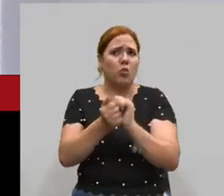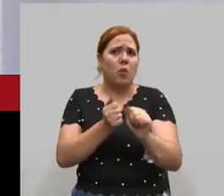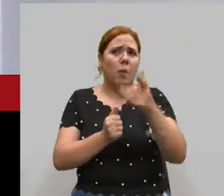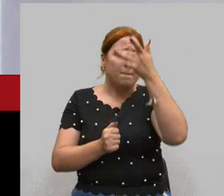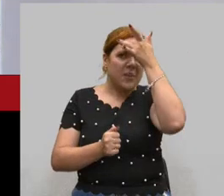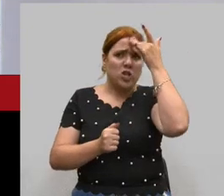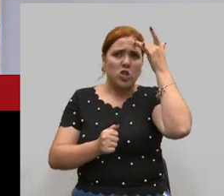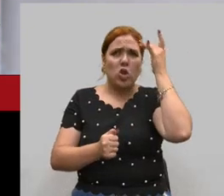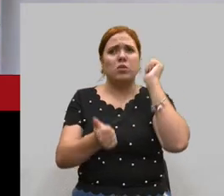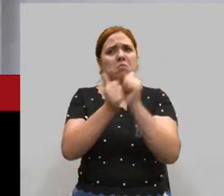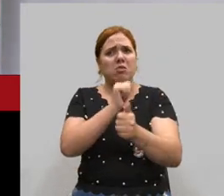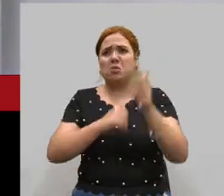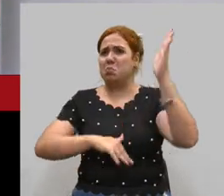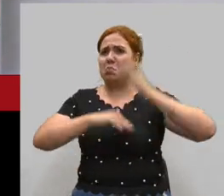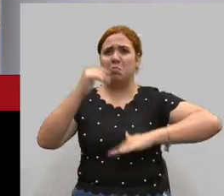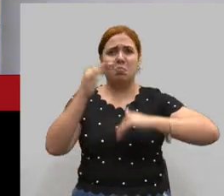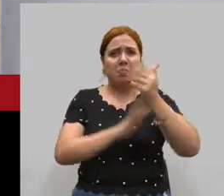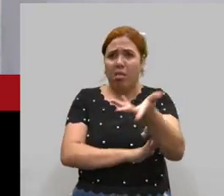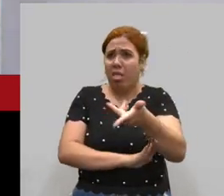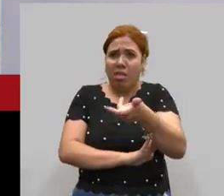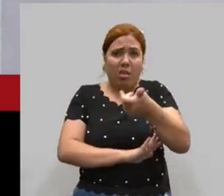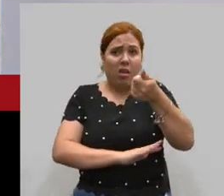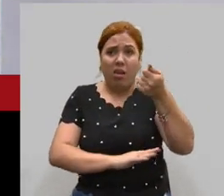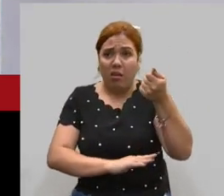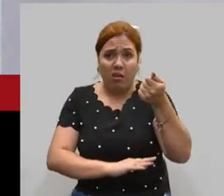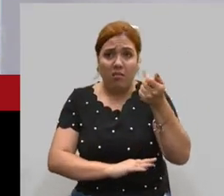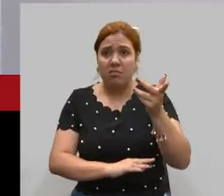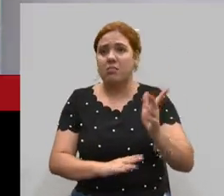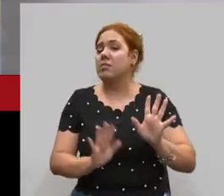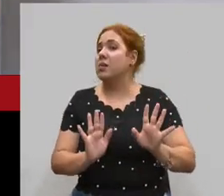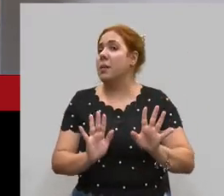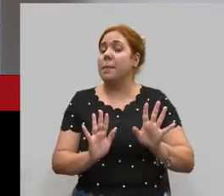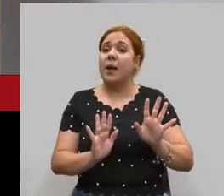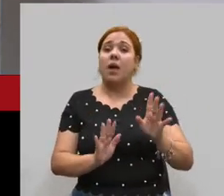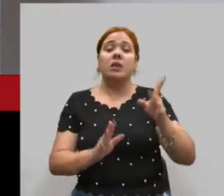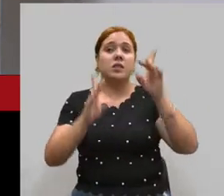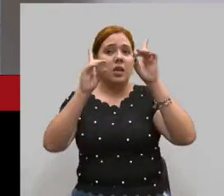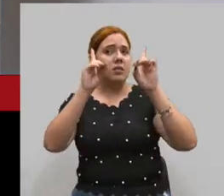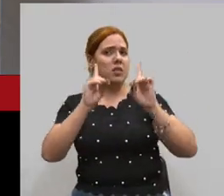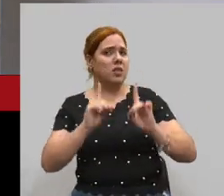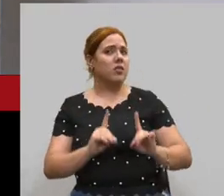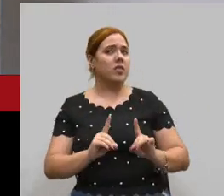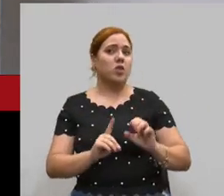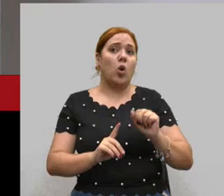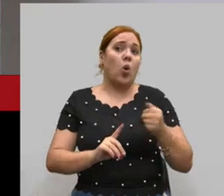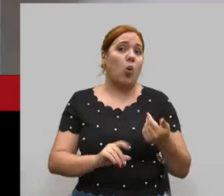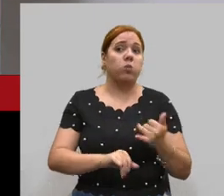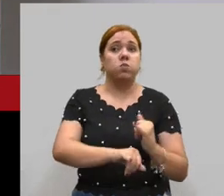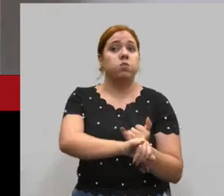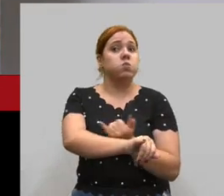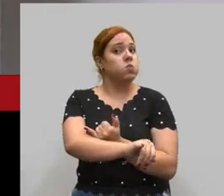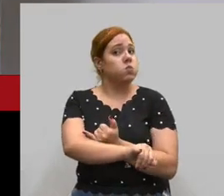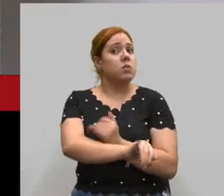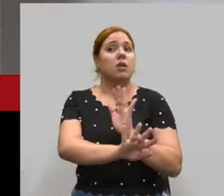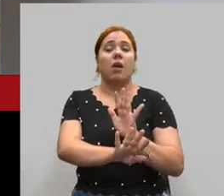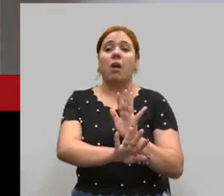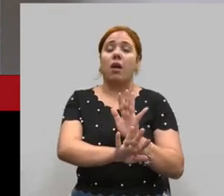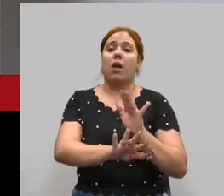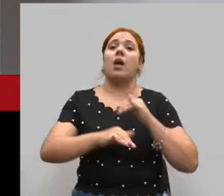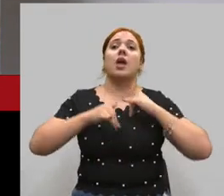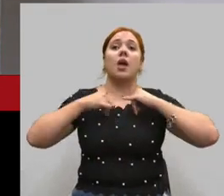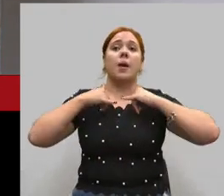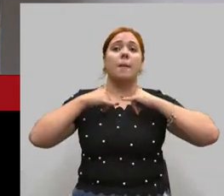é essa ferramenta inclusiva para quem tem algum tipo de deficiência física ou tá acima do peso é essa ferramenta